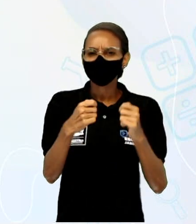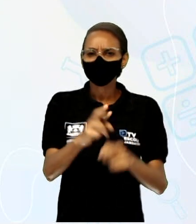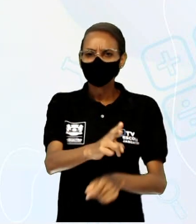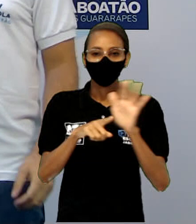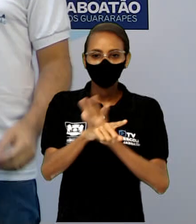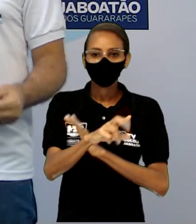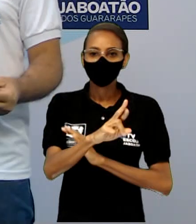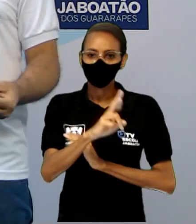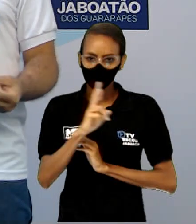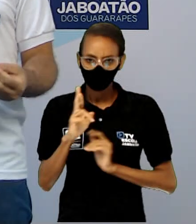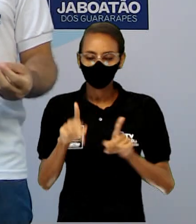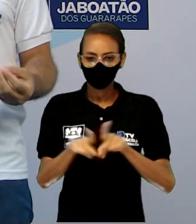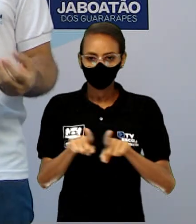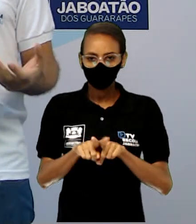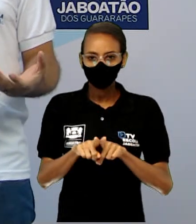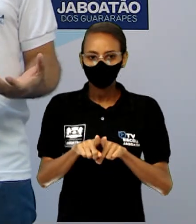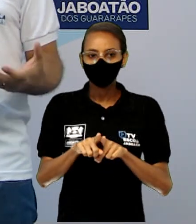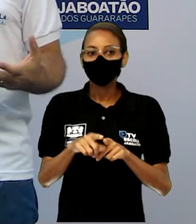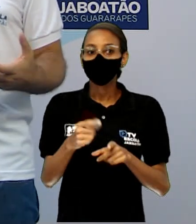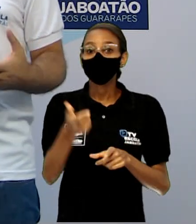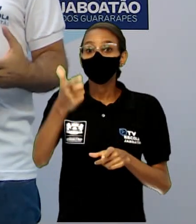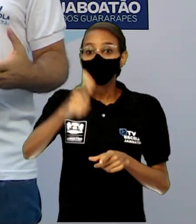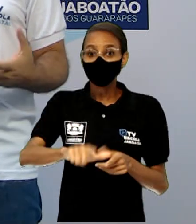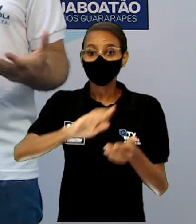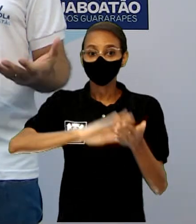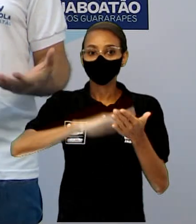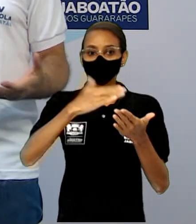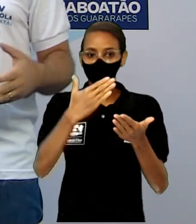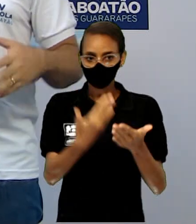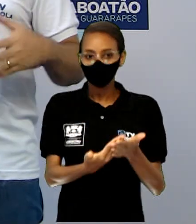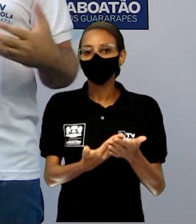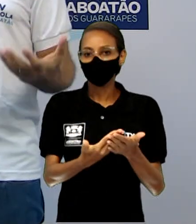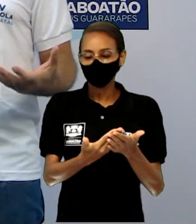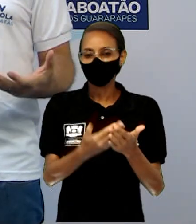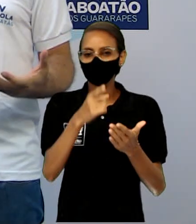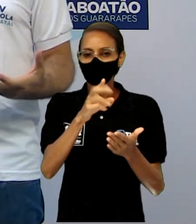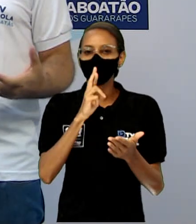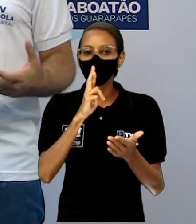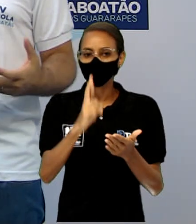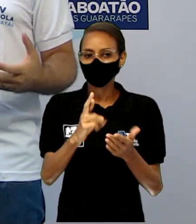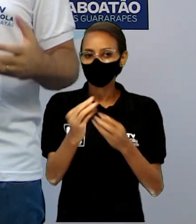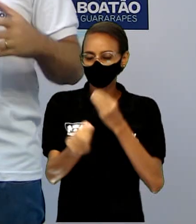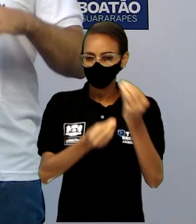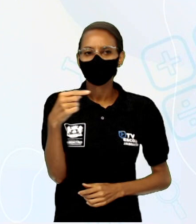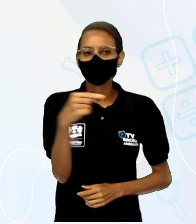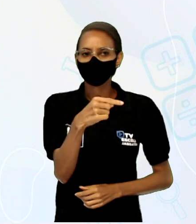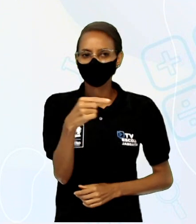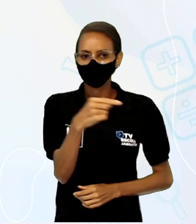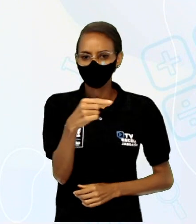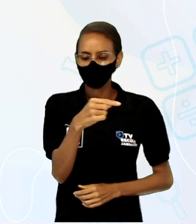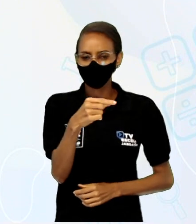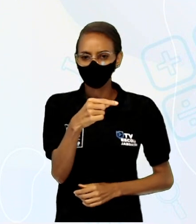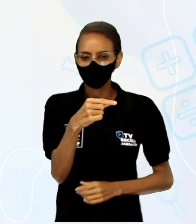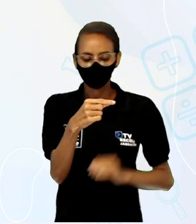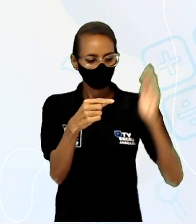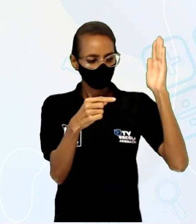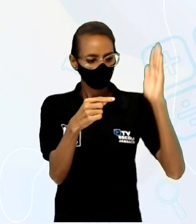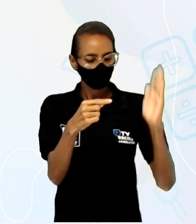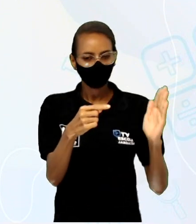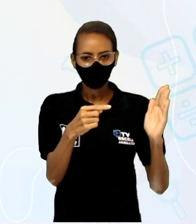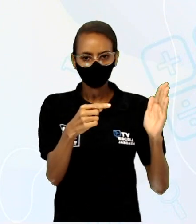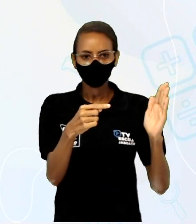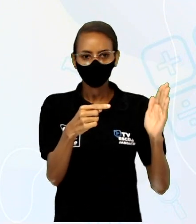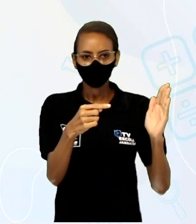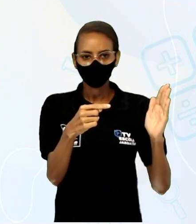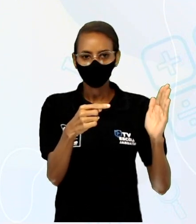uma soma, uma subtração, uma multiplicação. Enfim, eu preciso identificar quais são os conteúdos. Inclusive, uma equação do